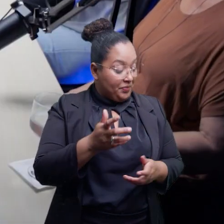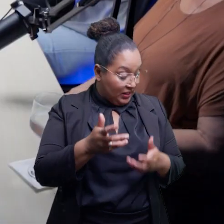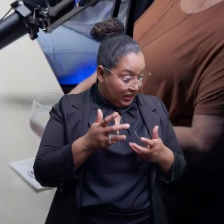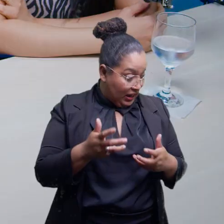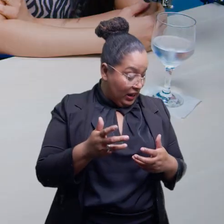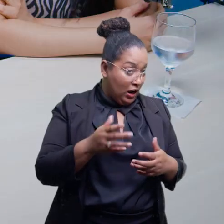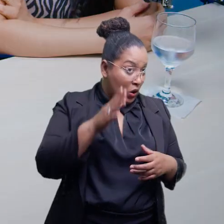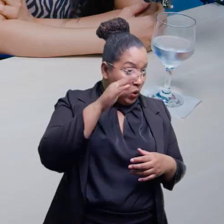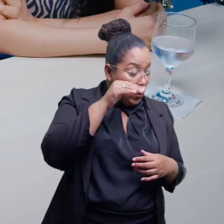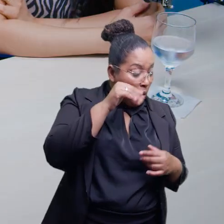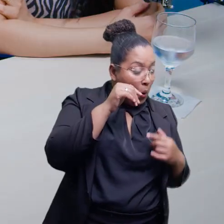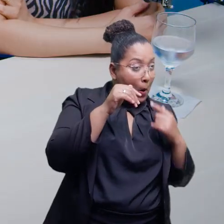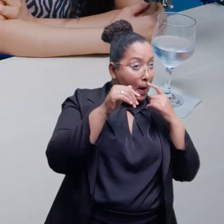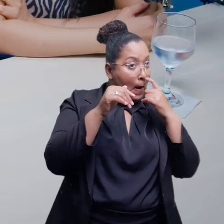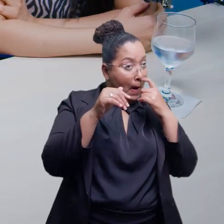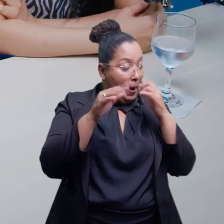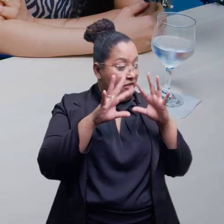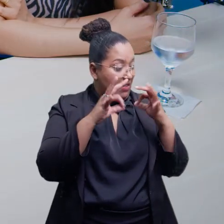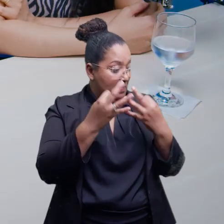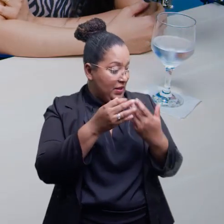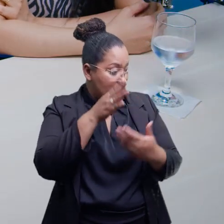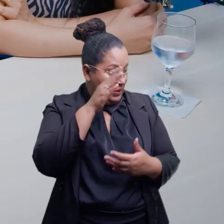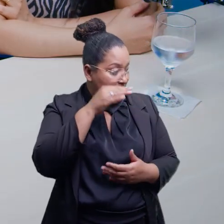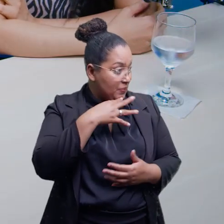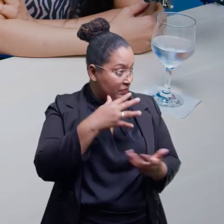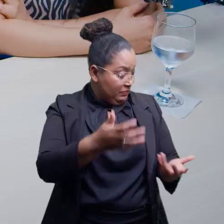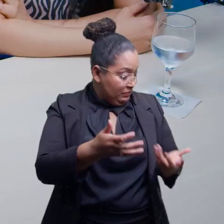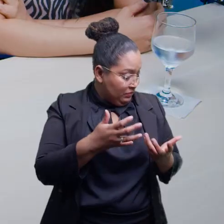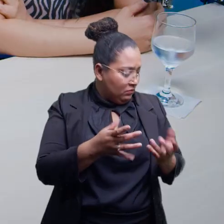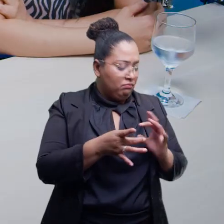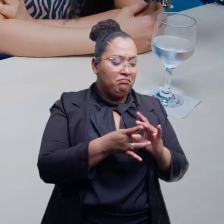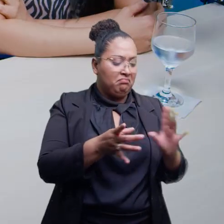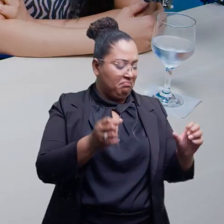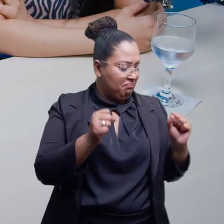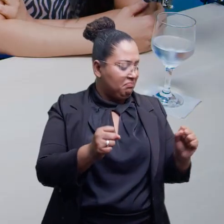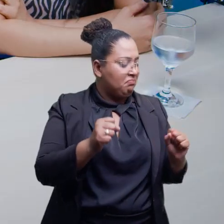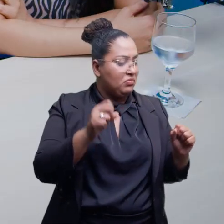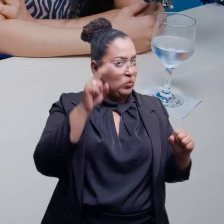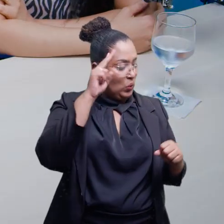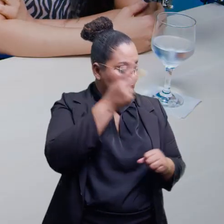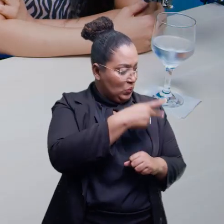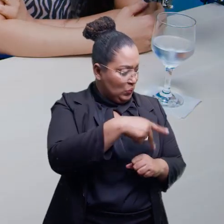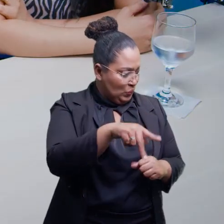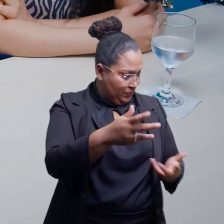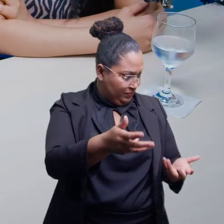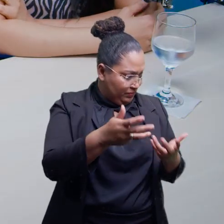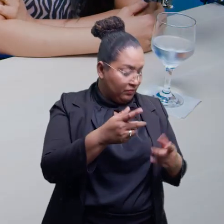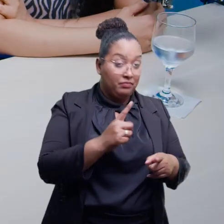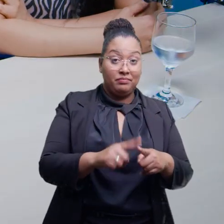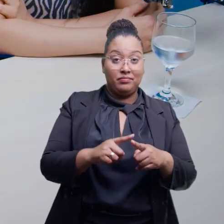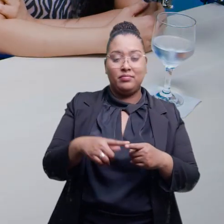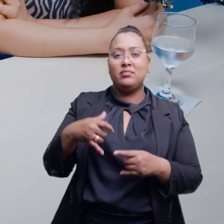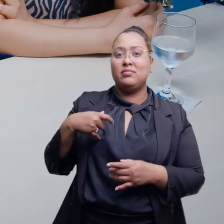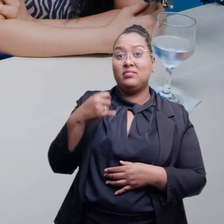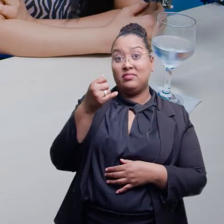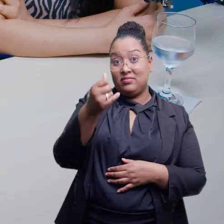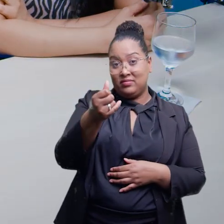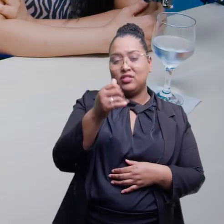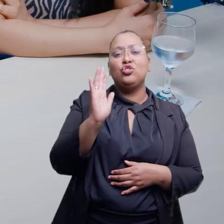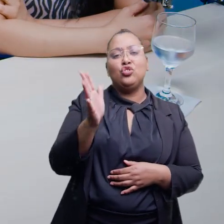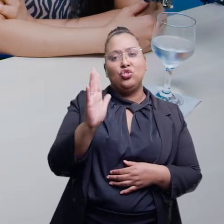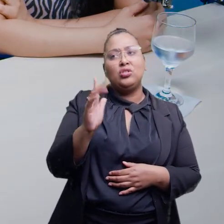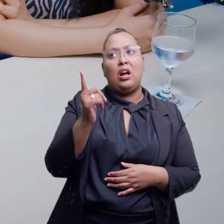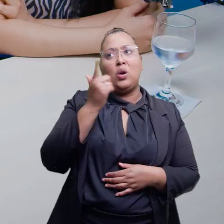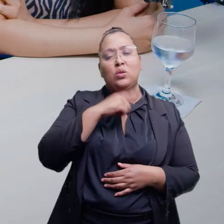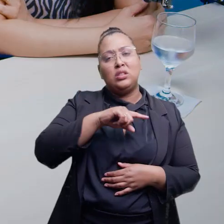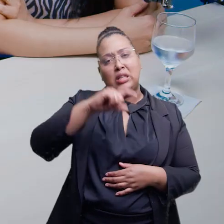laços, que se eu quisesse, eu poderia encontrar, que eles fariam o possível para encontrar, para me conhecer, saber da minha história, né? Porque com 6 anos a gente